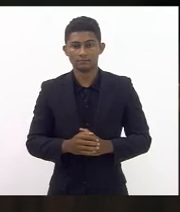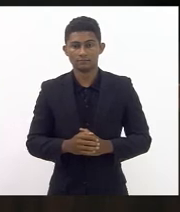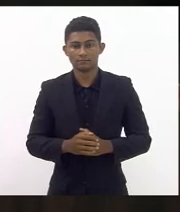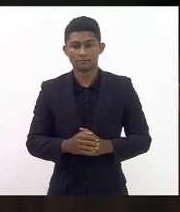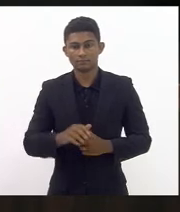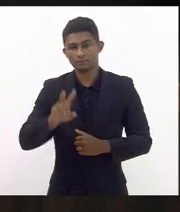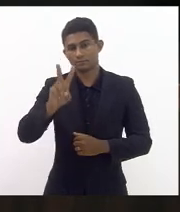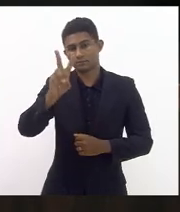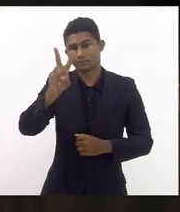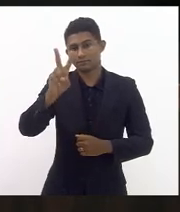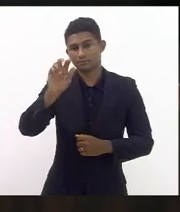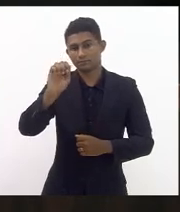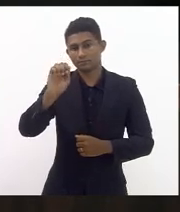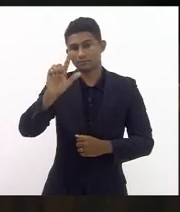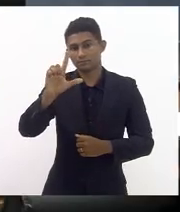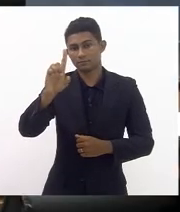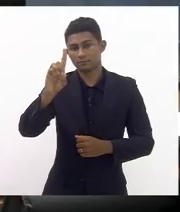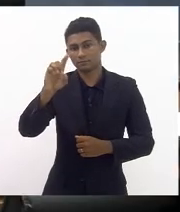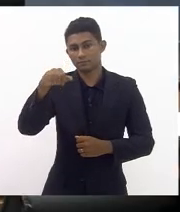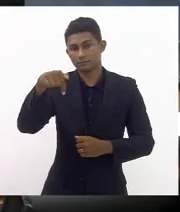Deputado Valdeque.